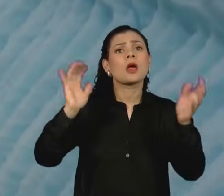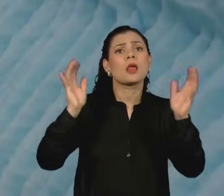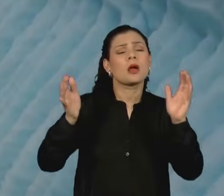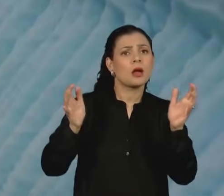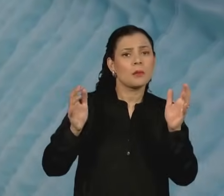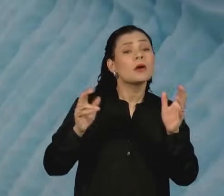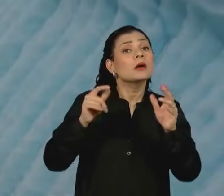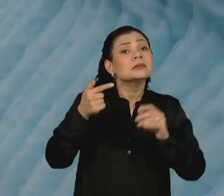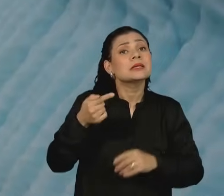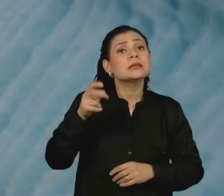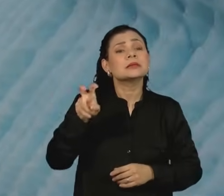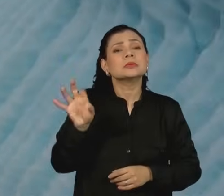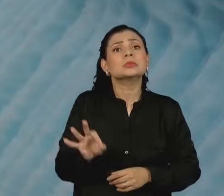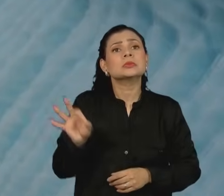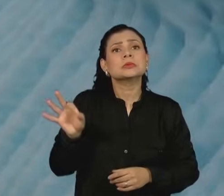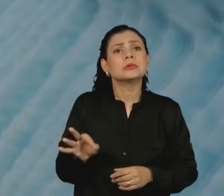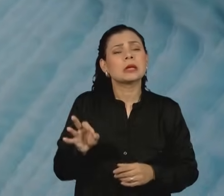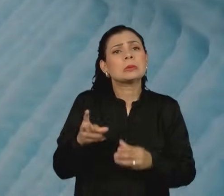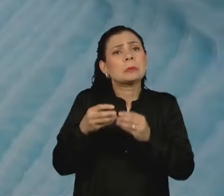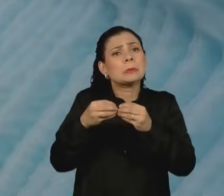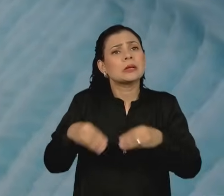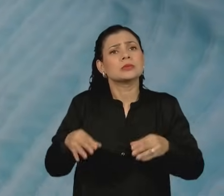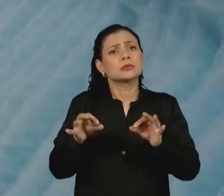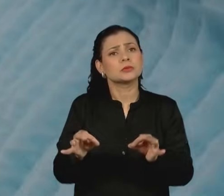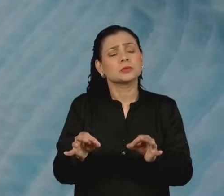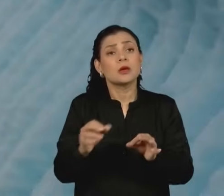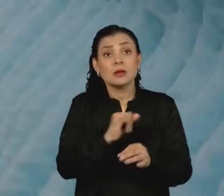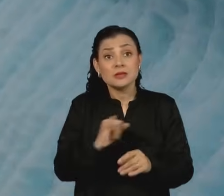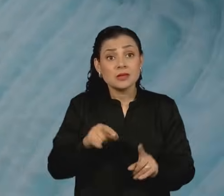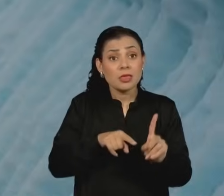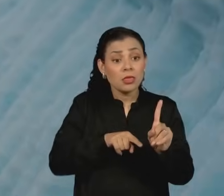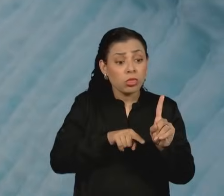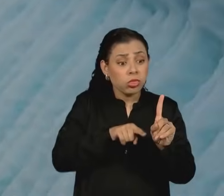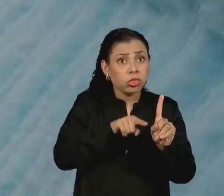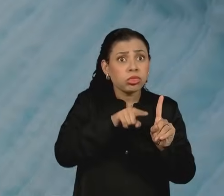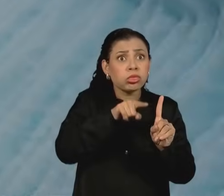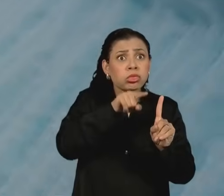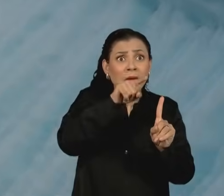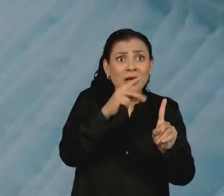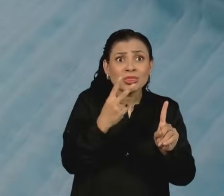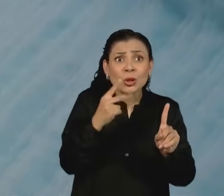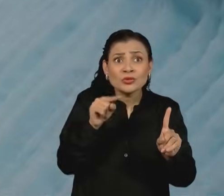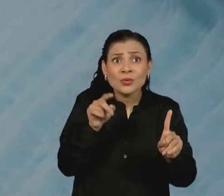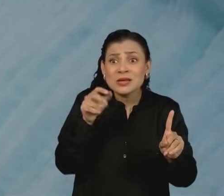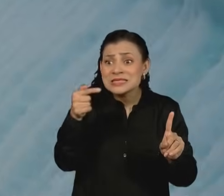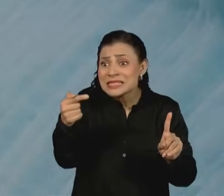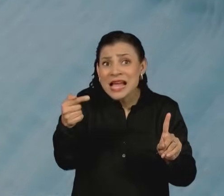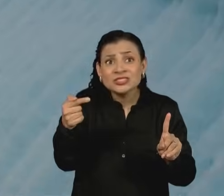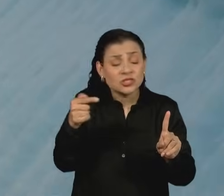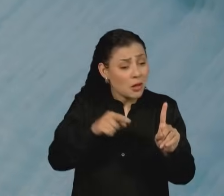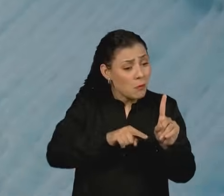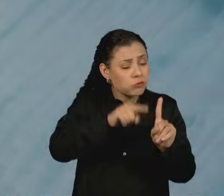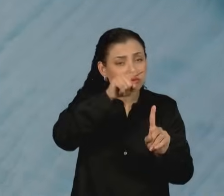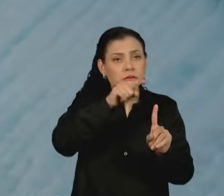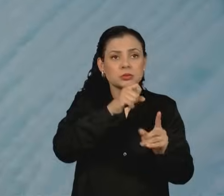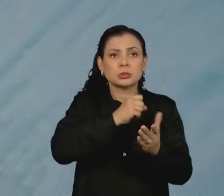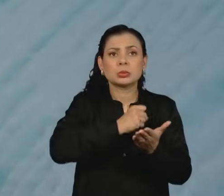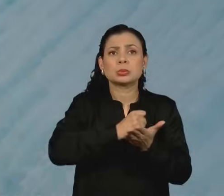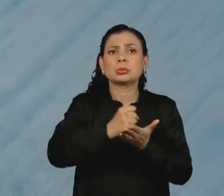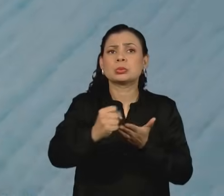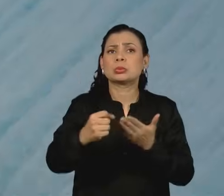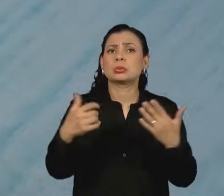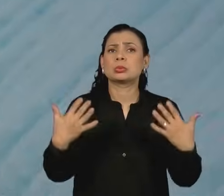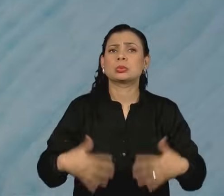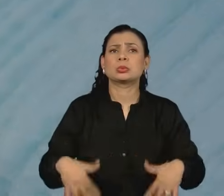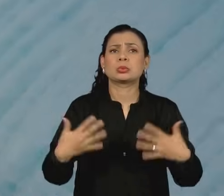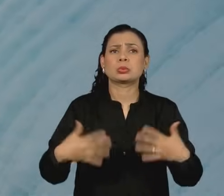chegar a 75% se o aumento médio da temperatura atingir 2,7 graus Celsius em relação